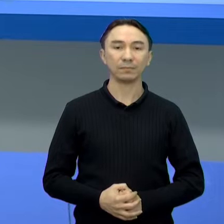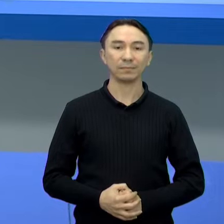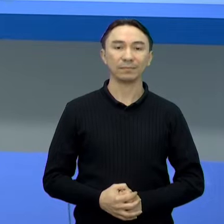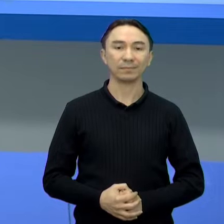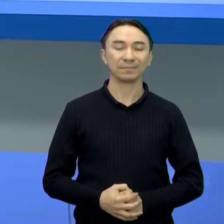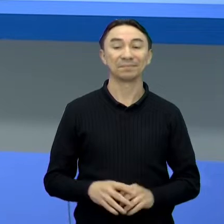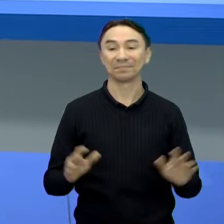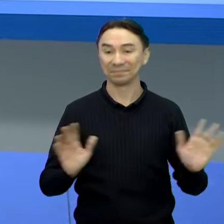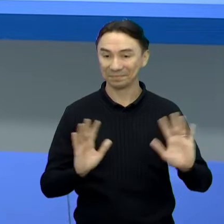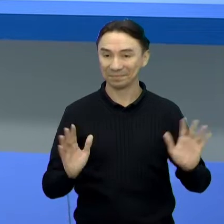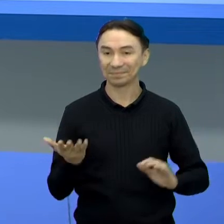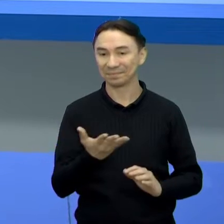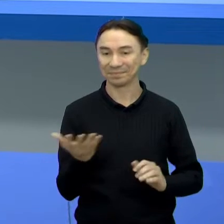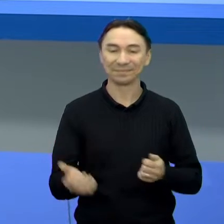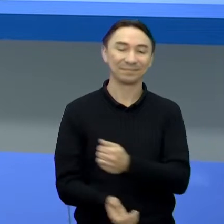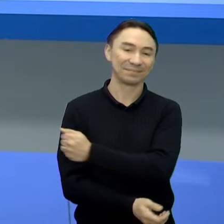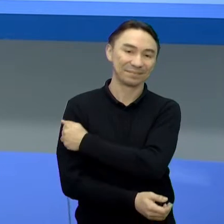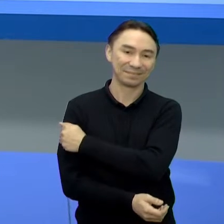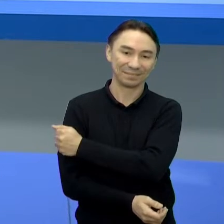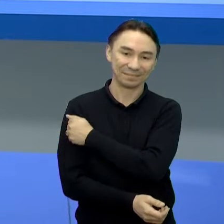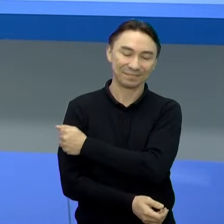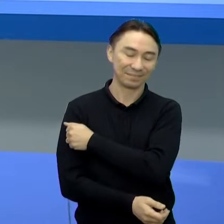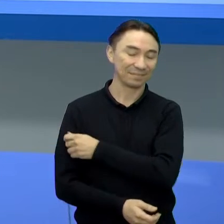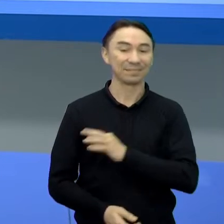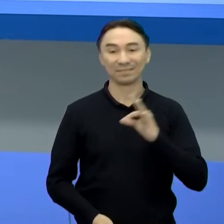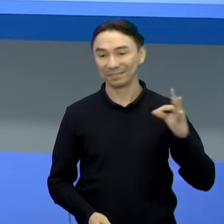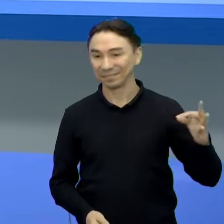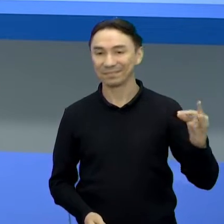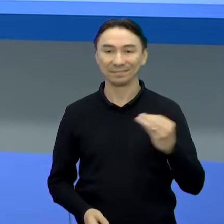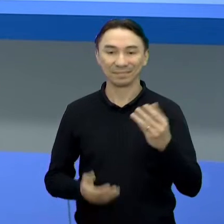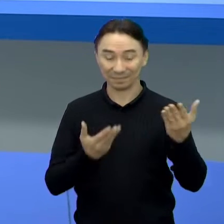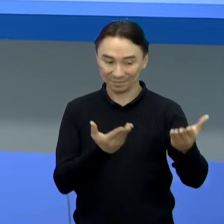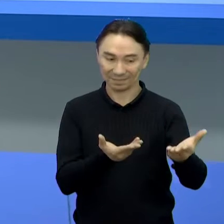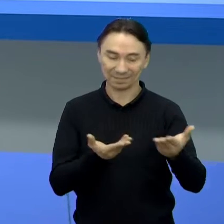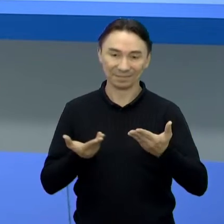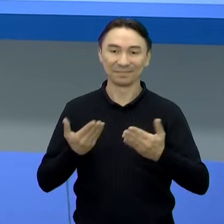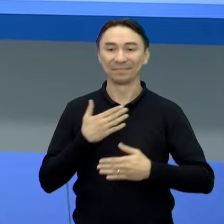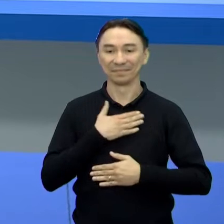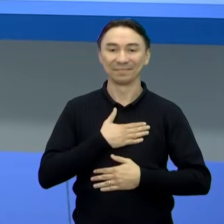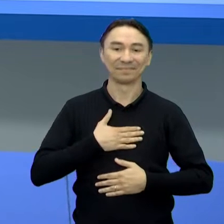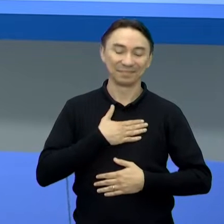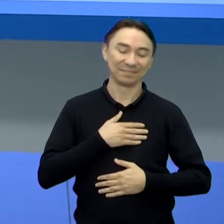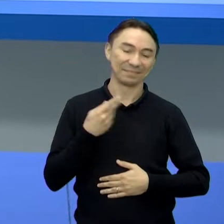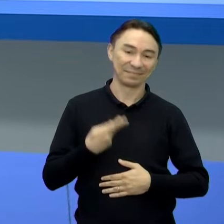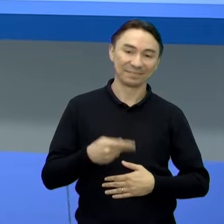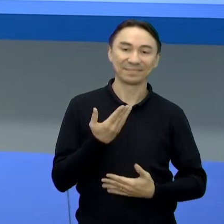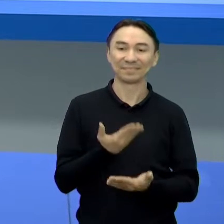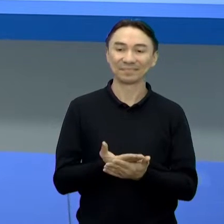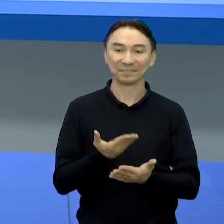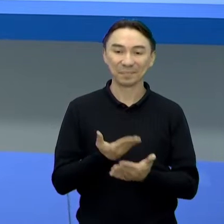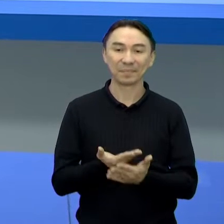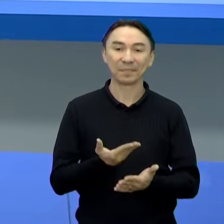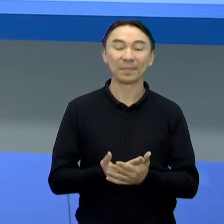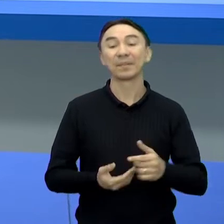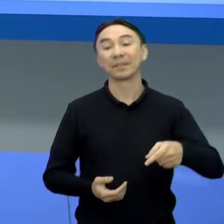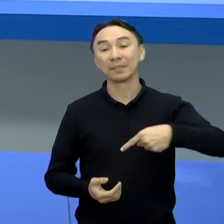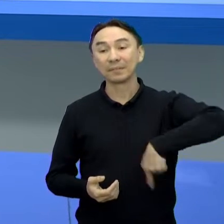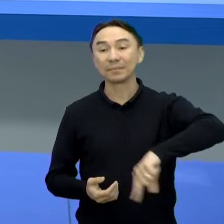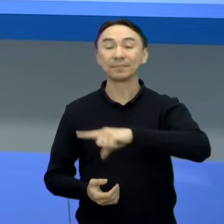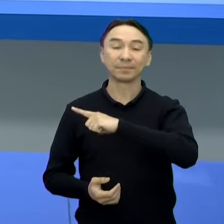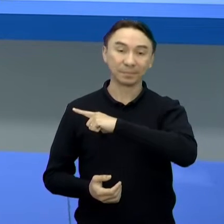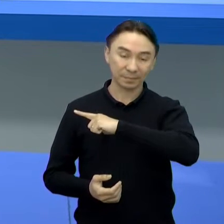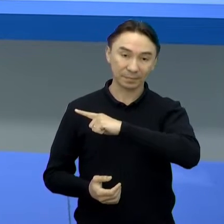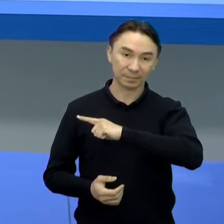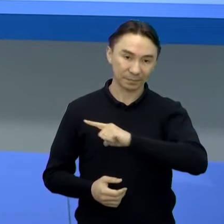Olá, estudantes! Sejam muito bem-vindos à aula de hoje do nosso componente de